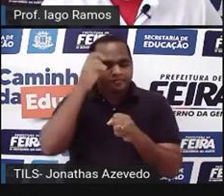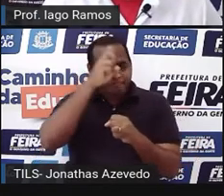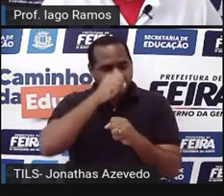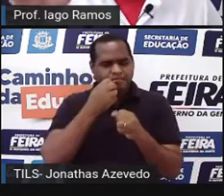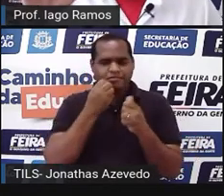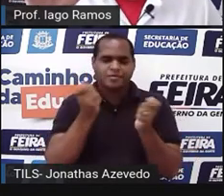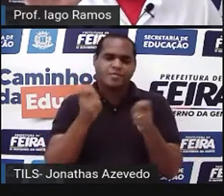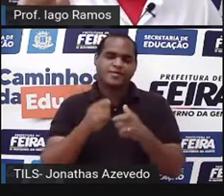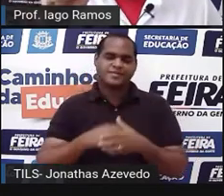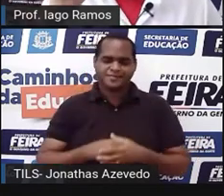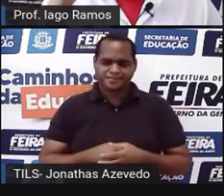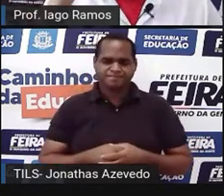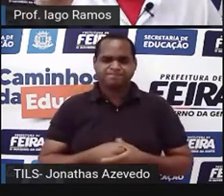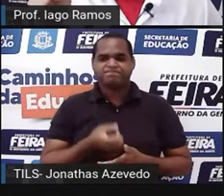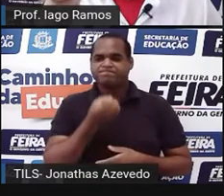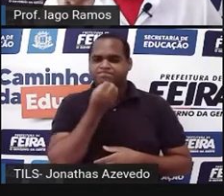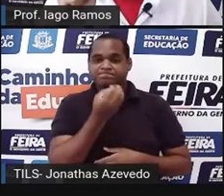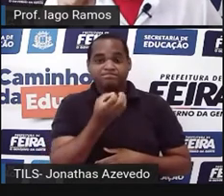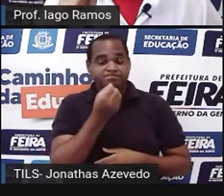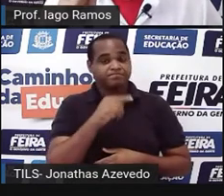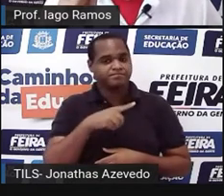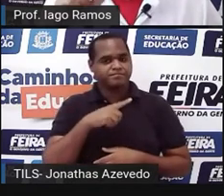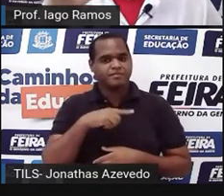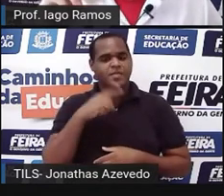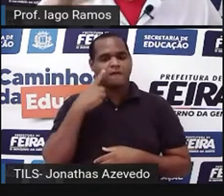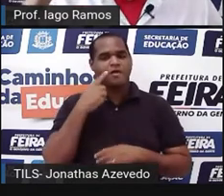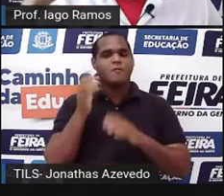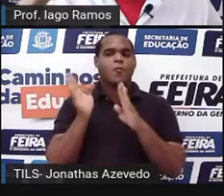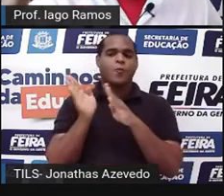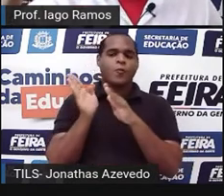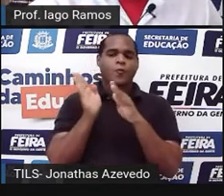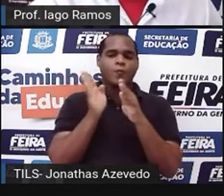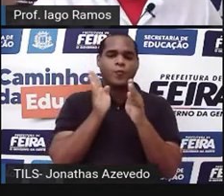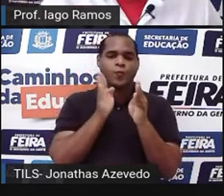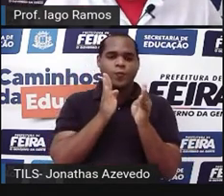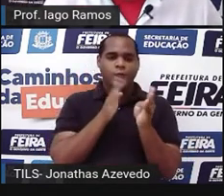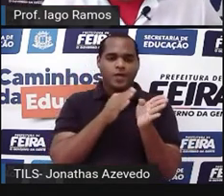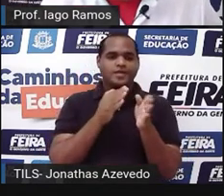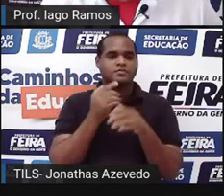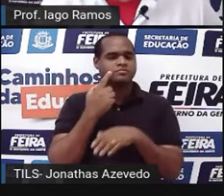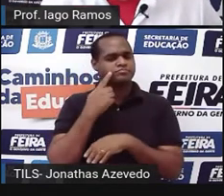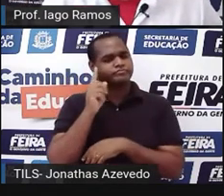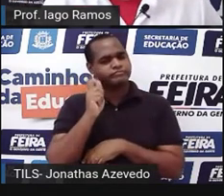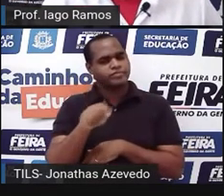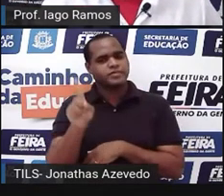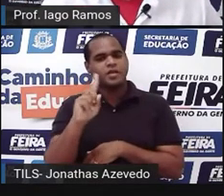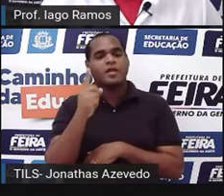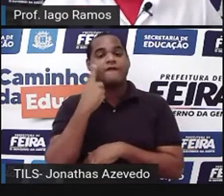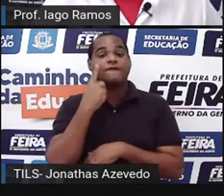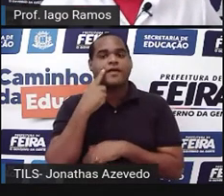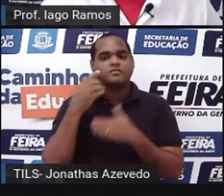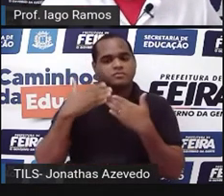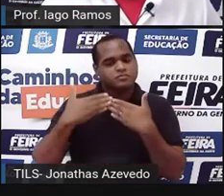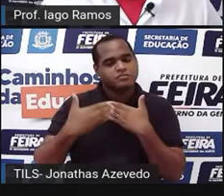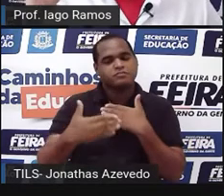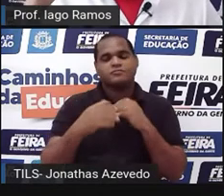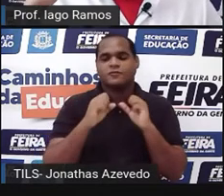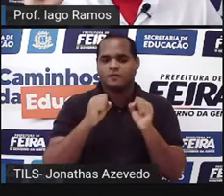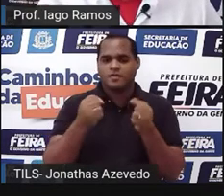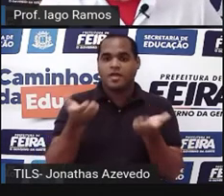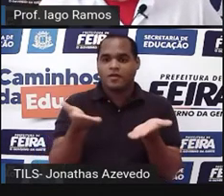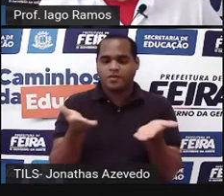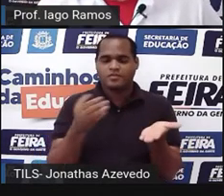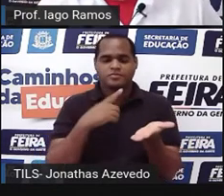tá bom? Bom, eu nem vou ler o que é que está ali, porque a gente vai vendo essas coisas aqui a partir de